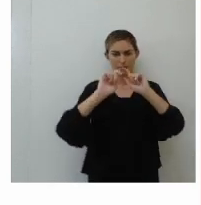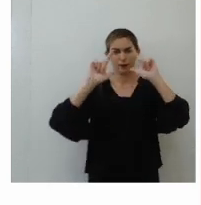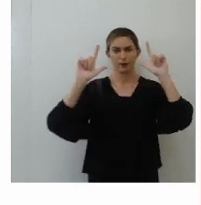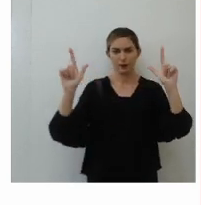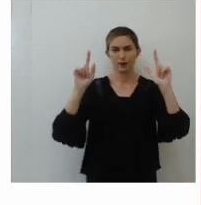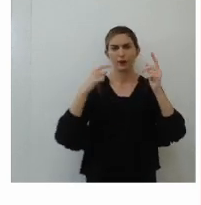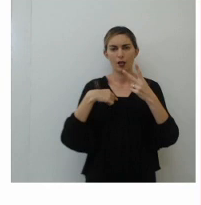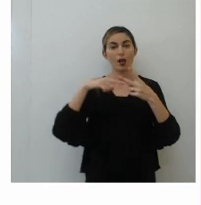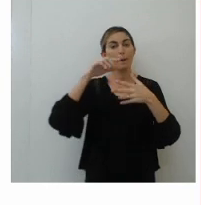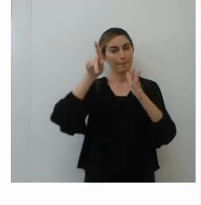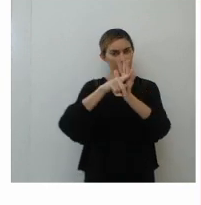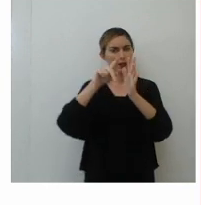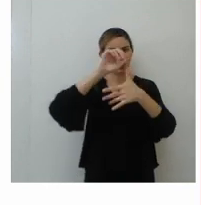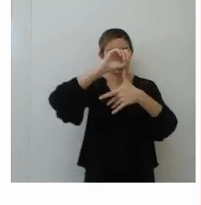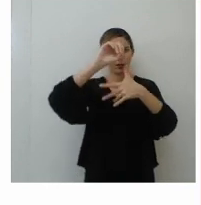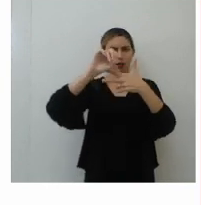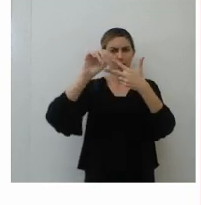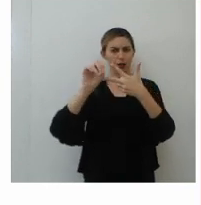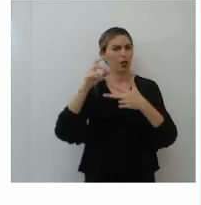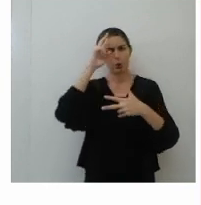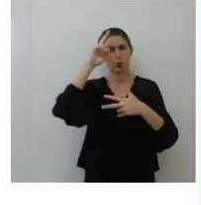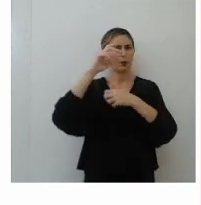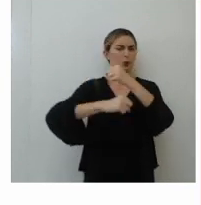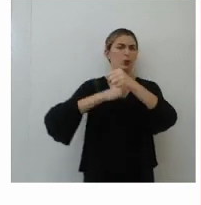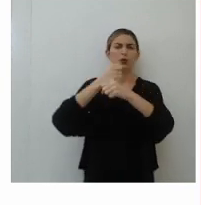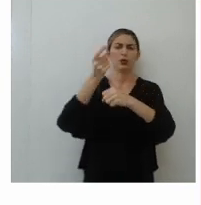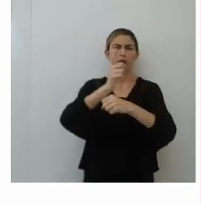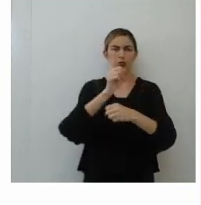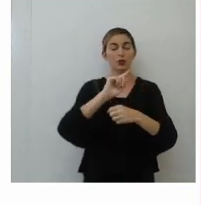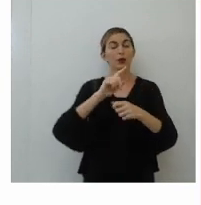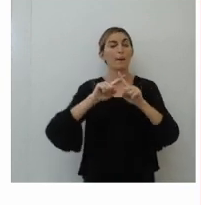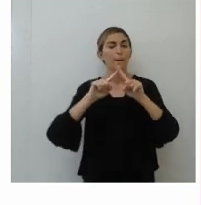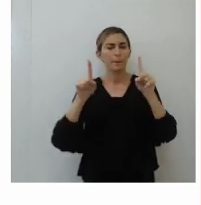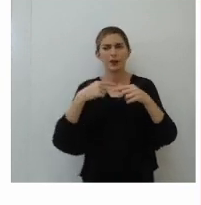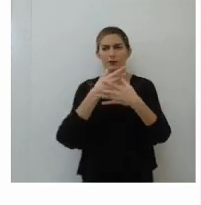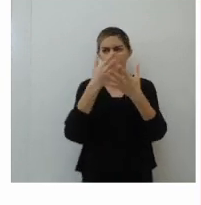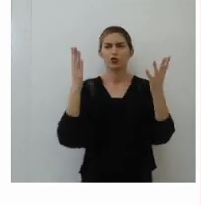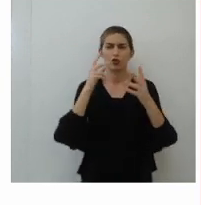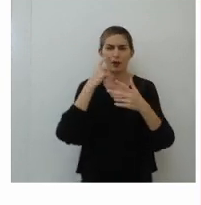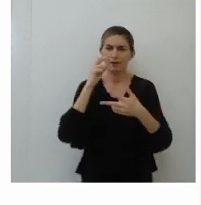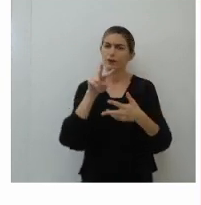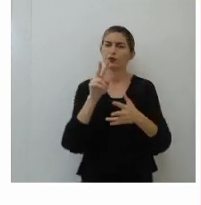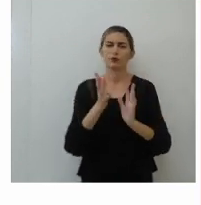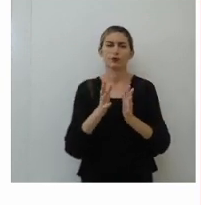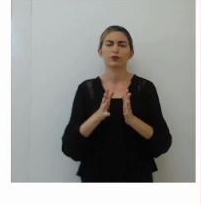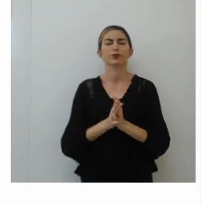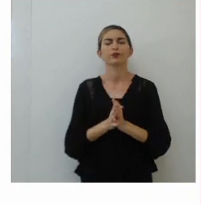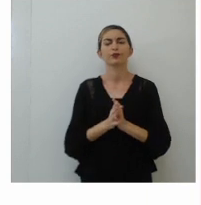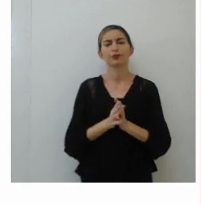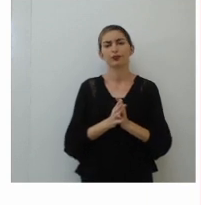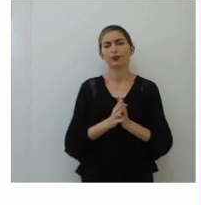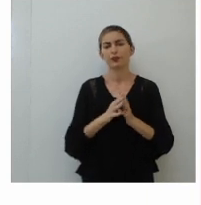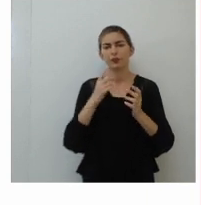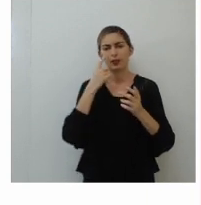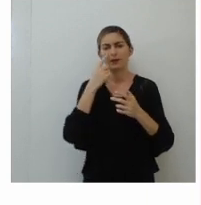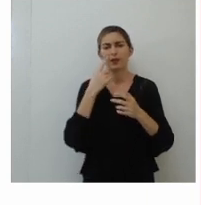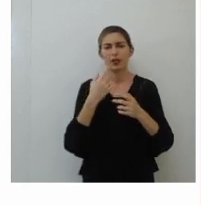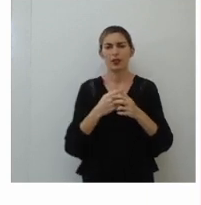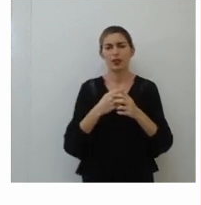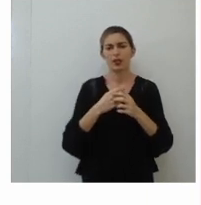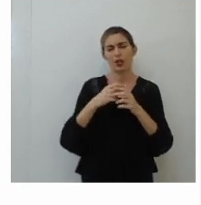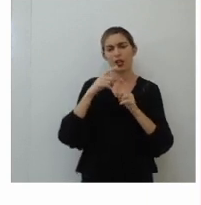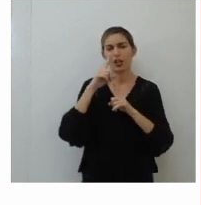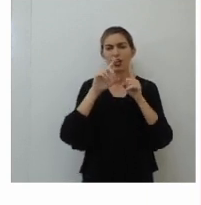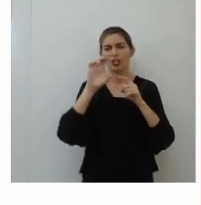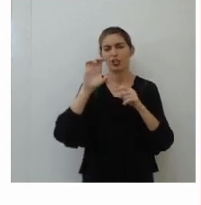Foi uma questão do Enem. Gente, eu só não me lembro o ano dessa questão, mas eu acho que muita gente aí já viu essa questão, tá? Olha lá, é uma charge.